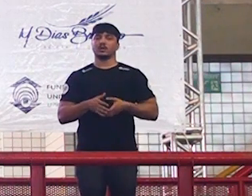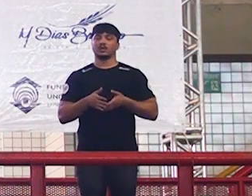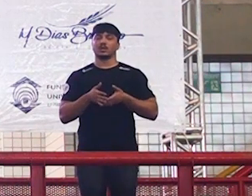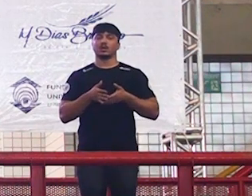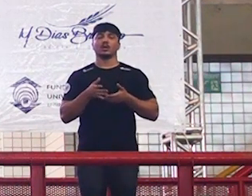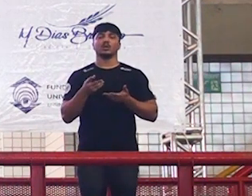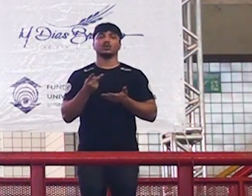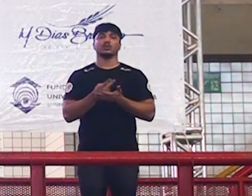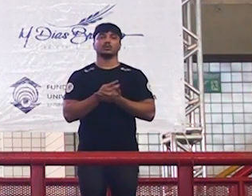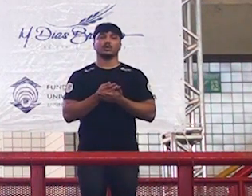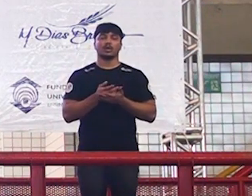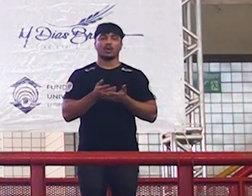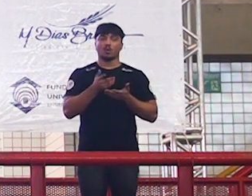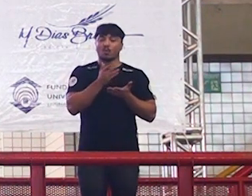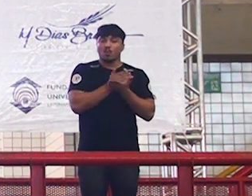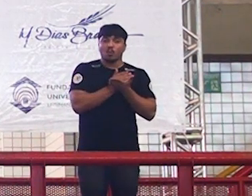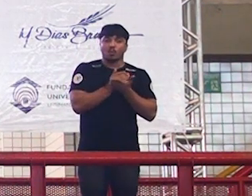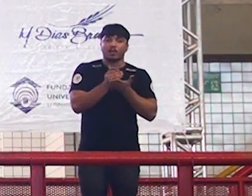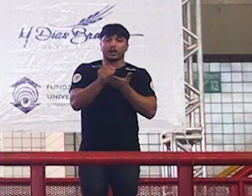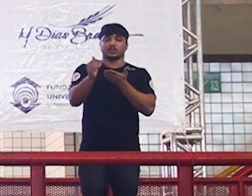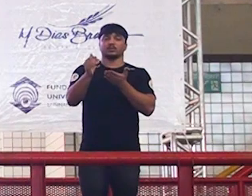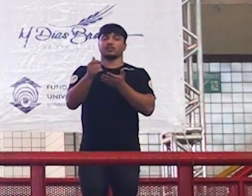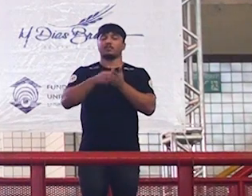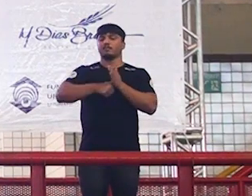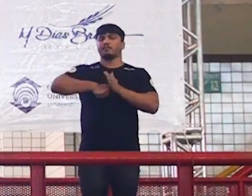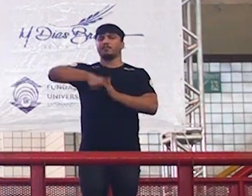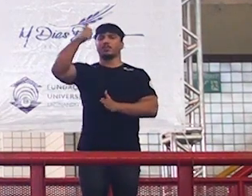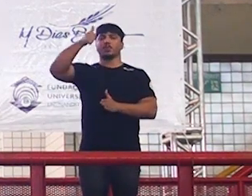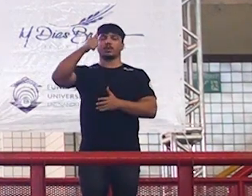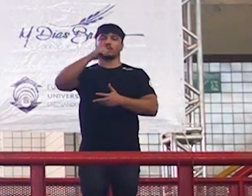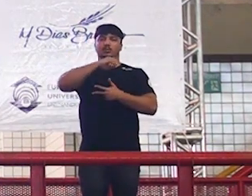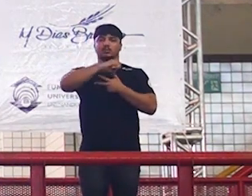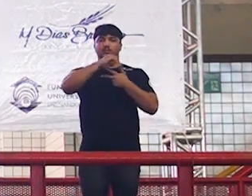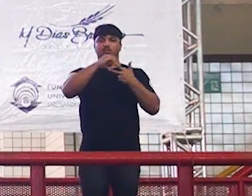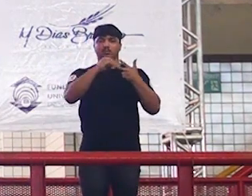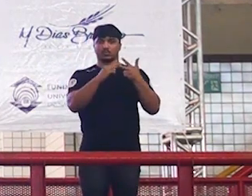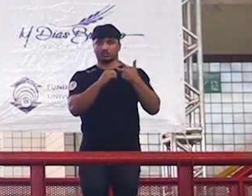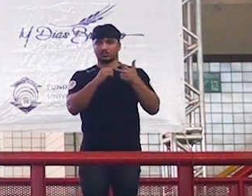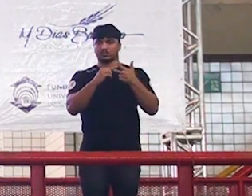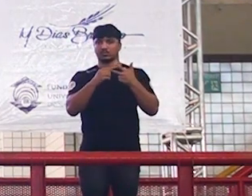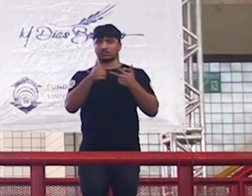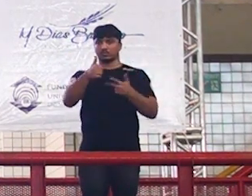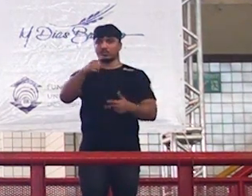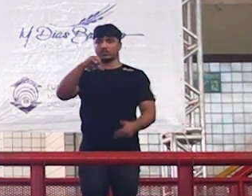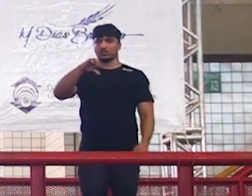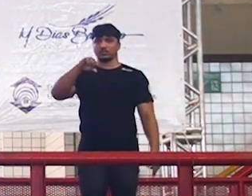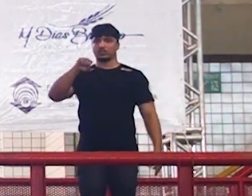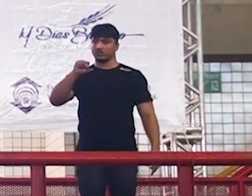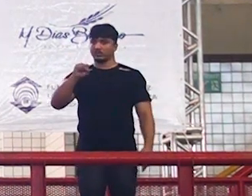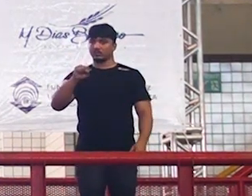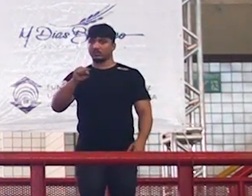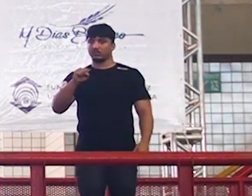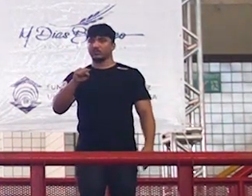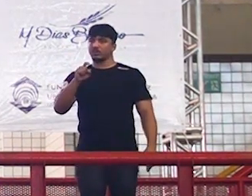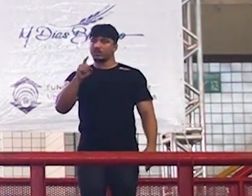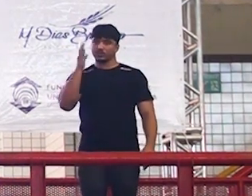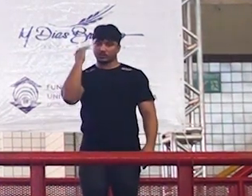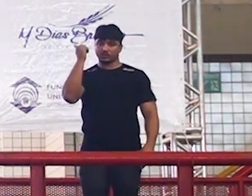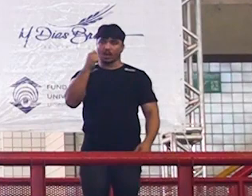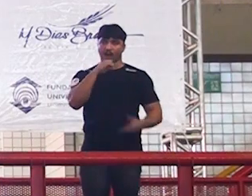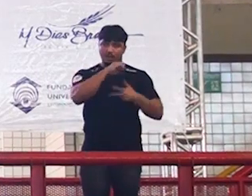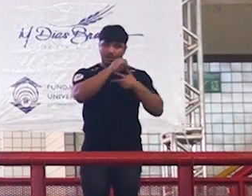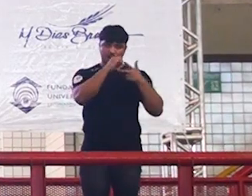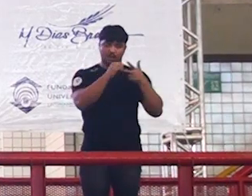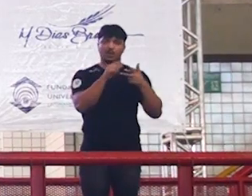Nasce o Exame Nacional do Ensino Médio. Vocês sabiam que é aniversário do Enem este ano? É